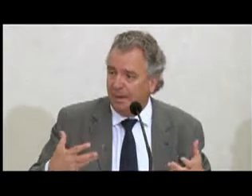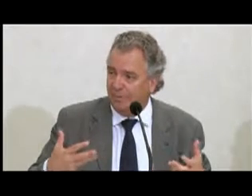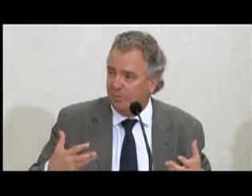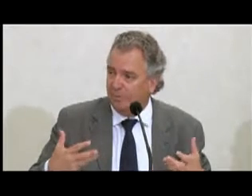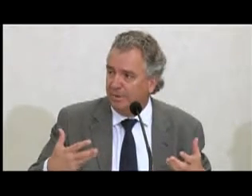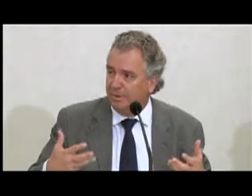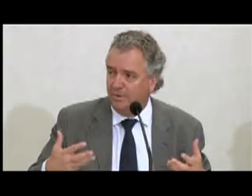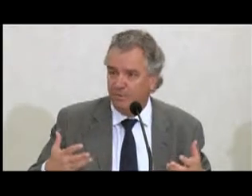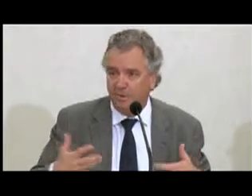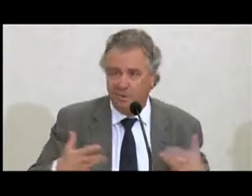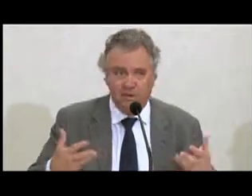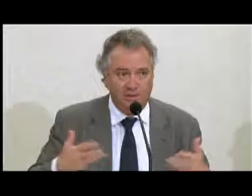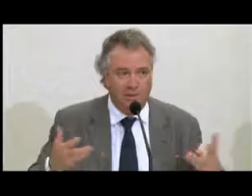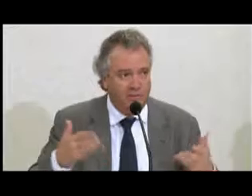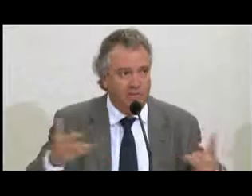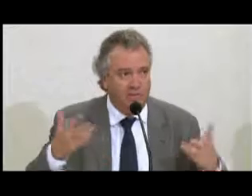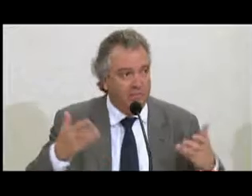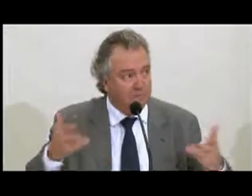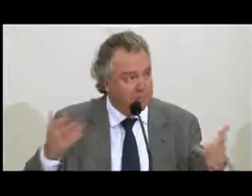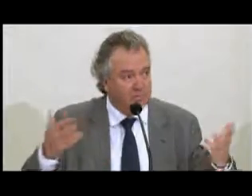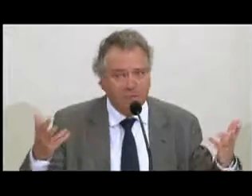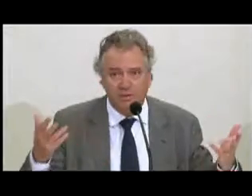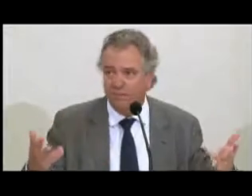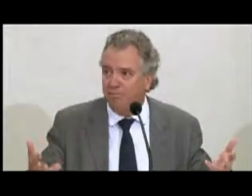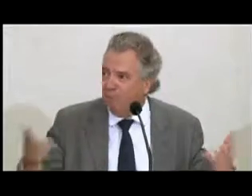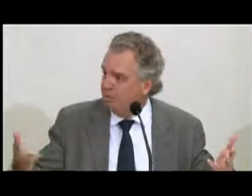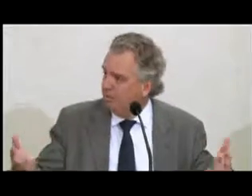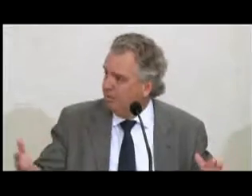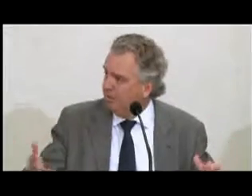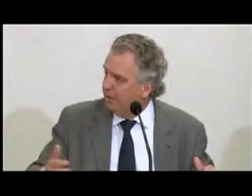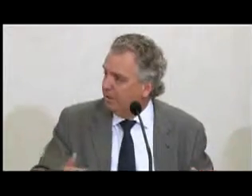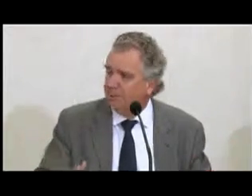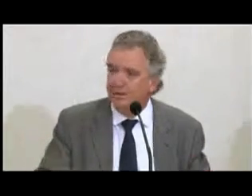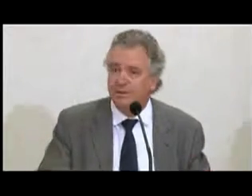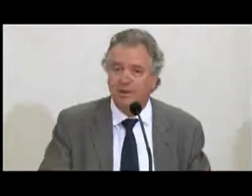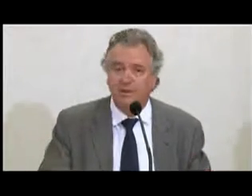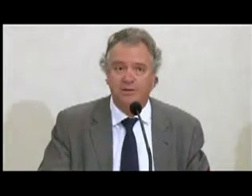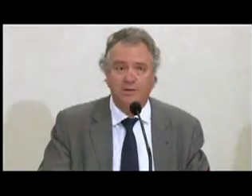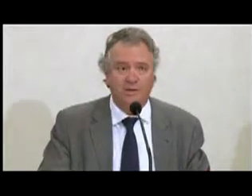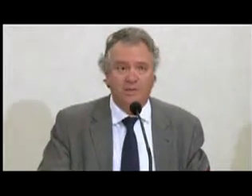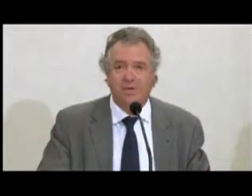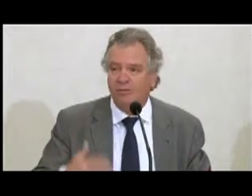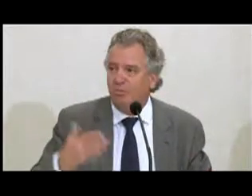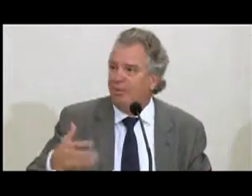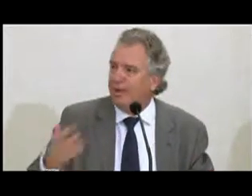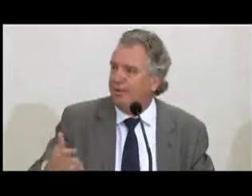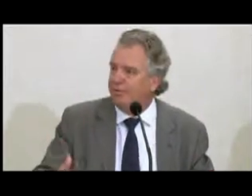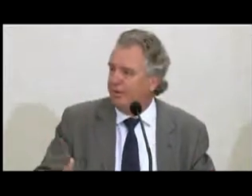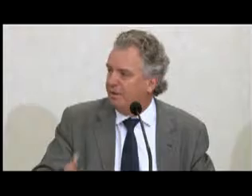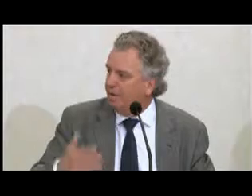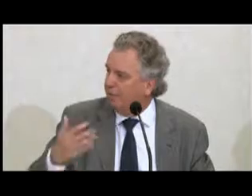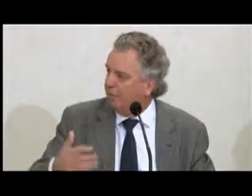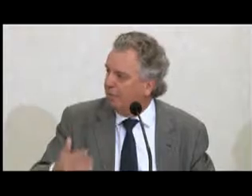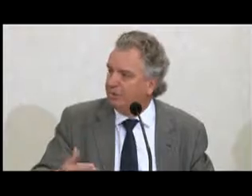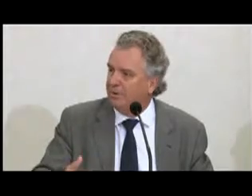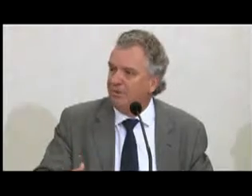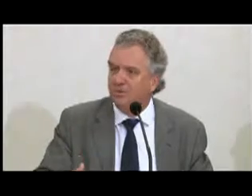um aparato normativo que, enfim, bastante bom, para não dizer excelente, mas uma